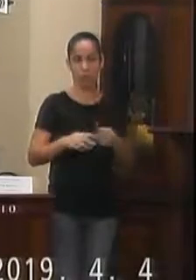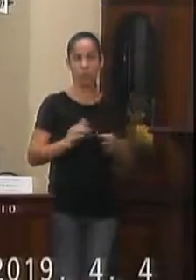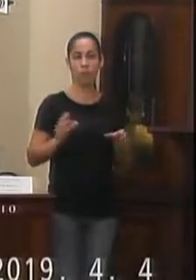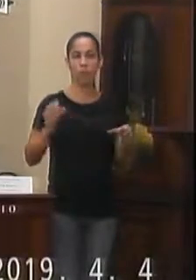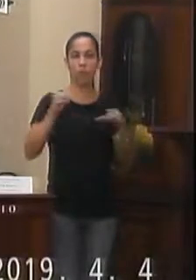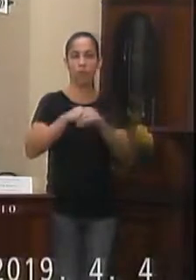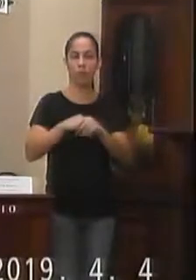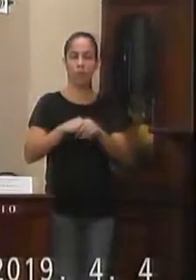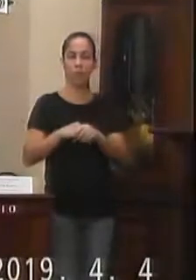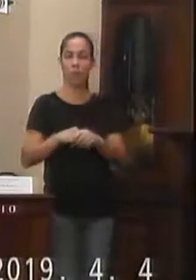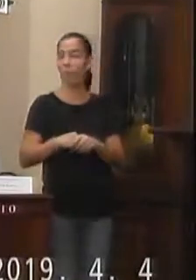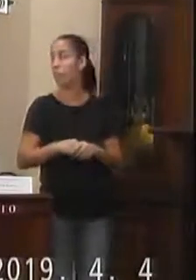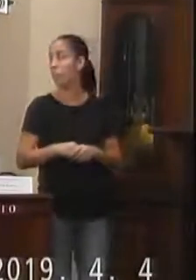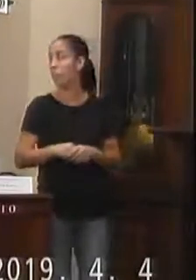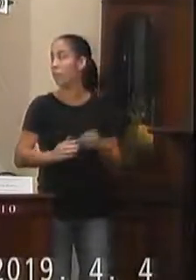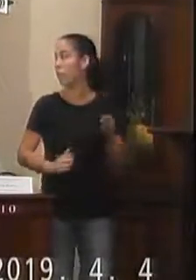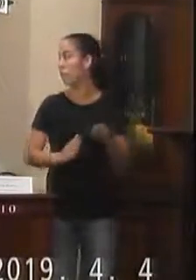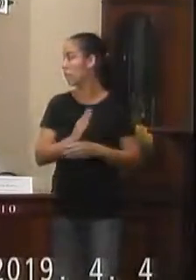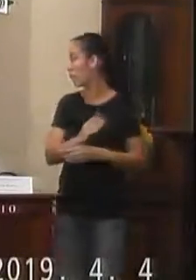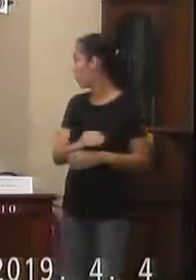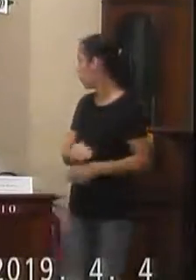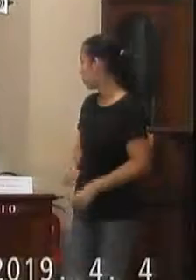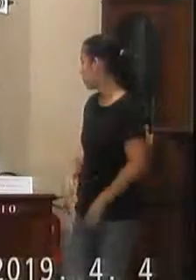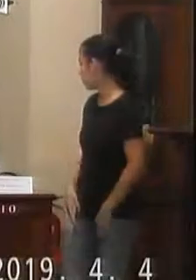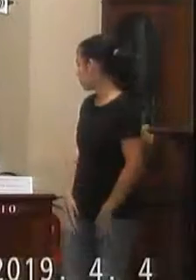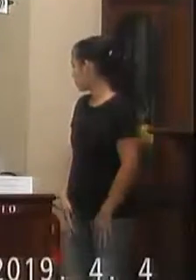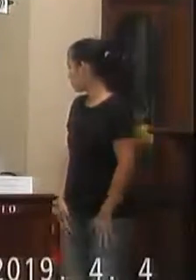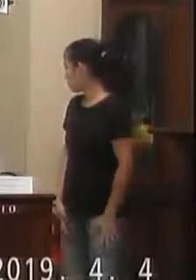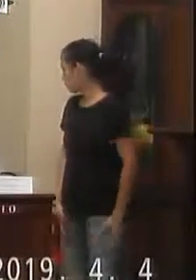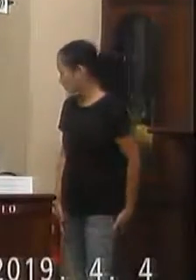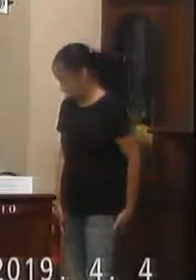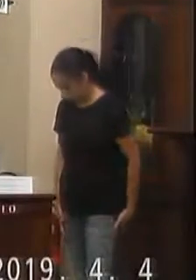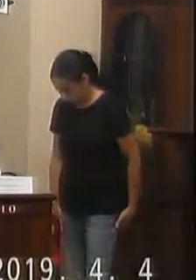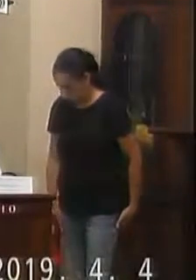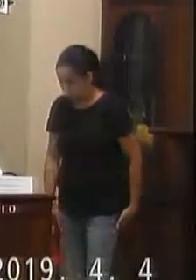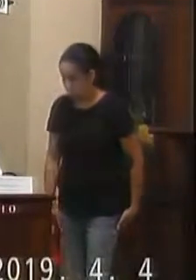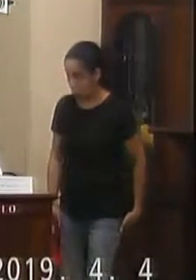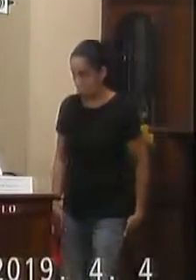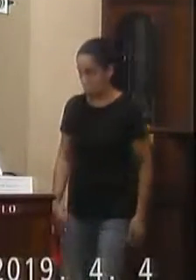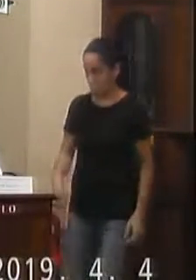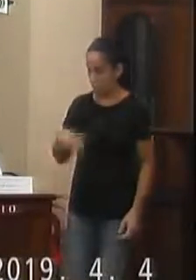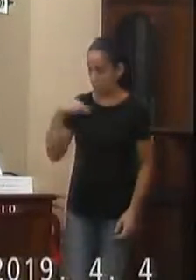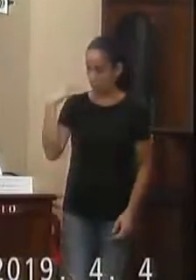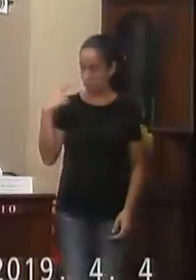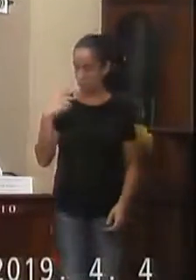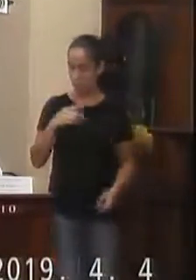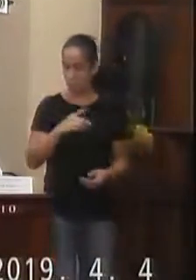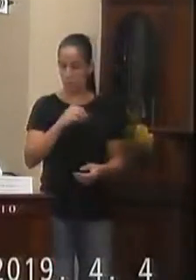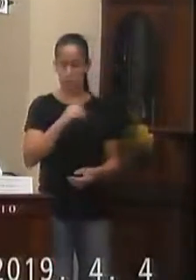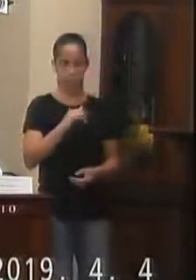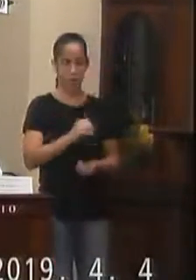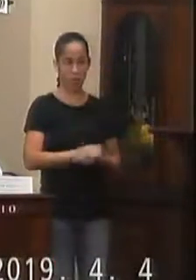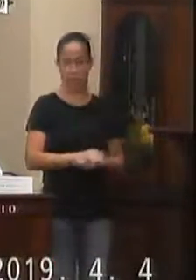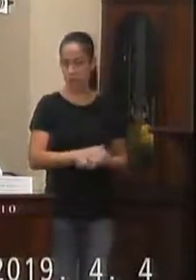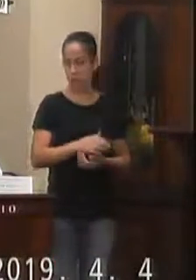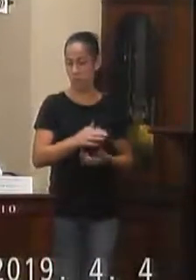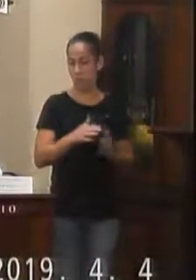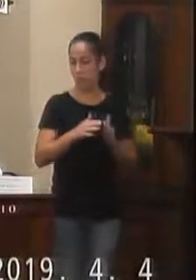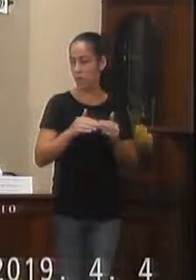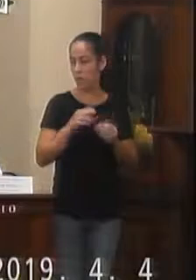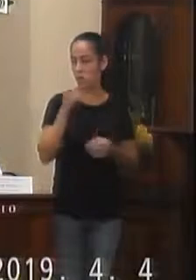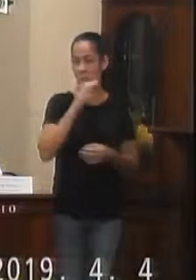discutir, em votação. Aprovado. Acho que funcionou agora. O vereador David Nogueira requer, em